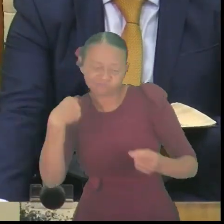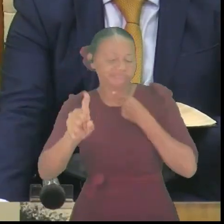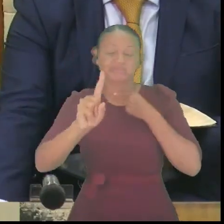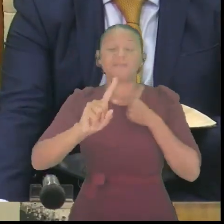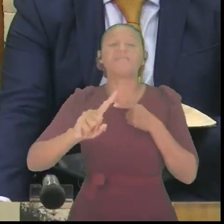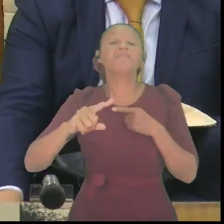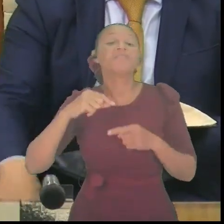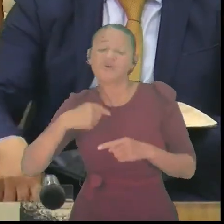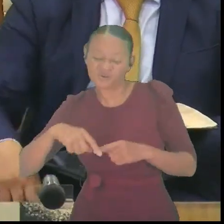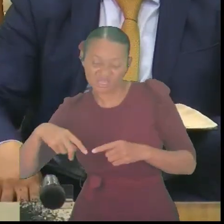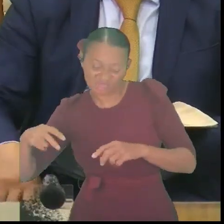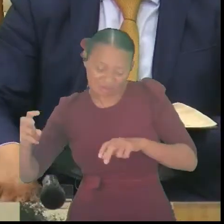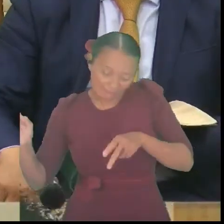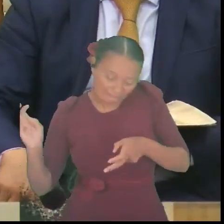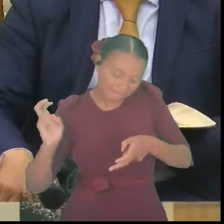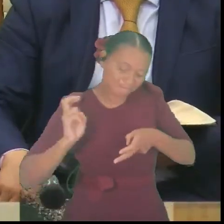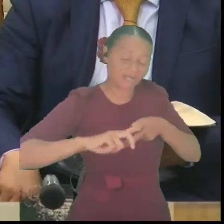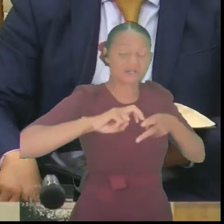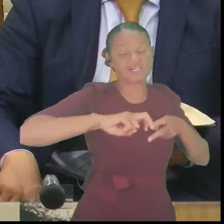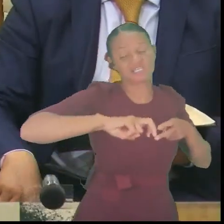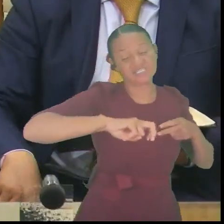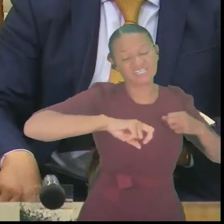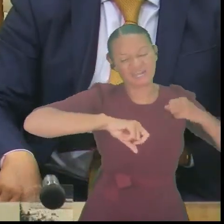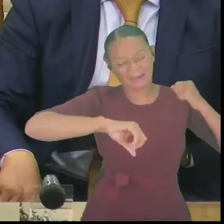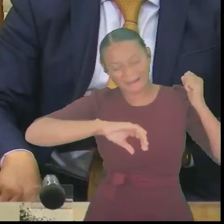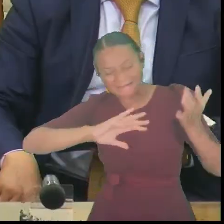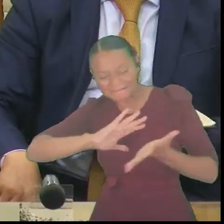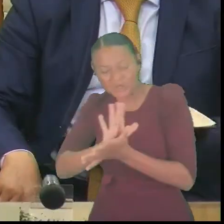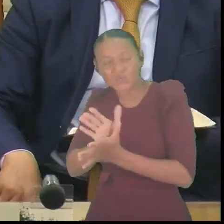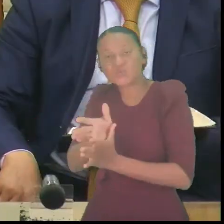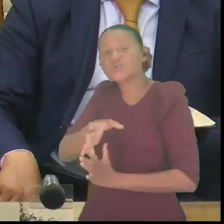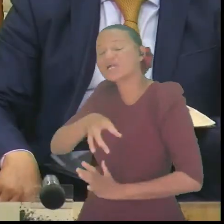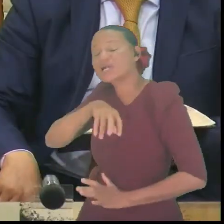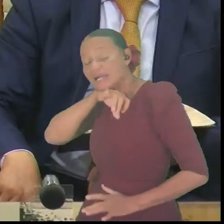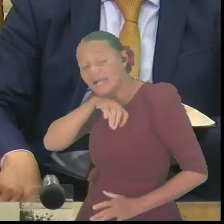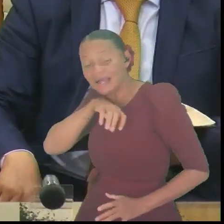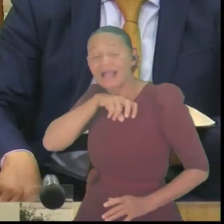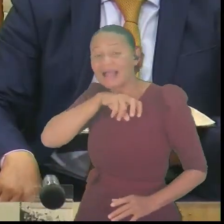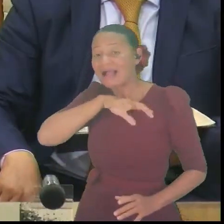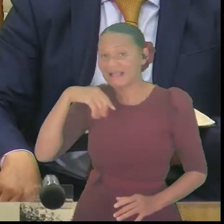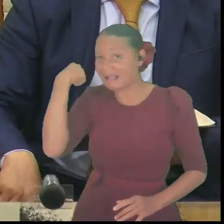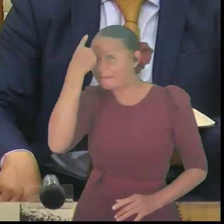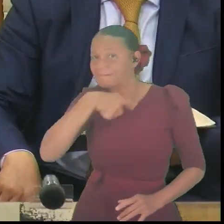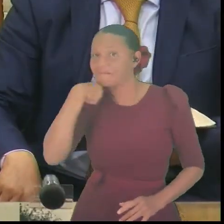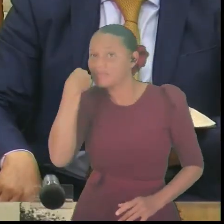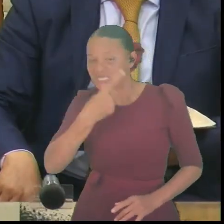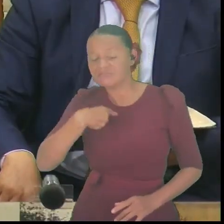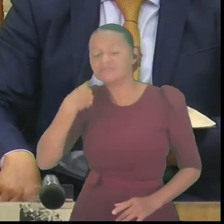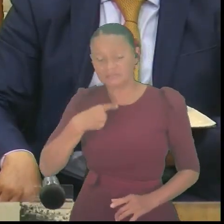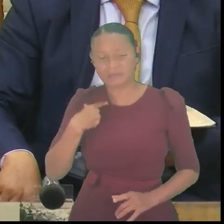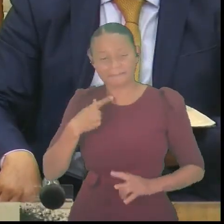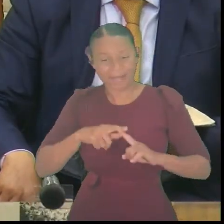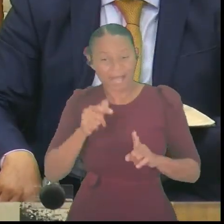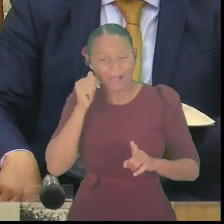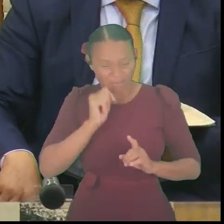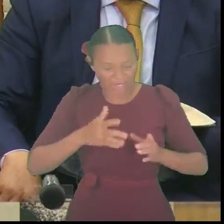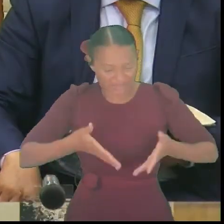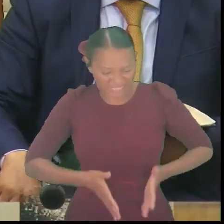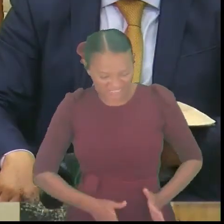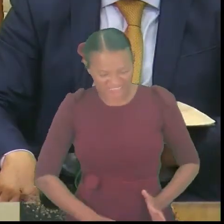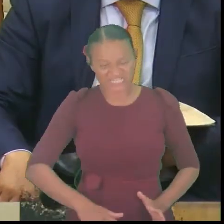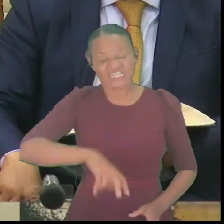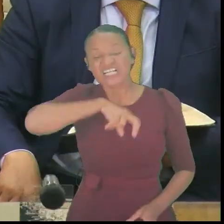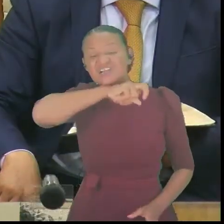seu calcanhar, ele feriria a cabeça, mas que da semente da mulher nasceria um que pisaria a cabeça da